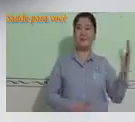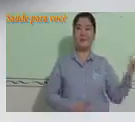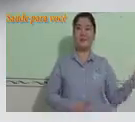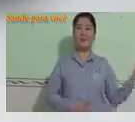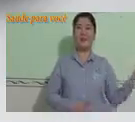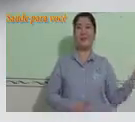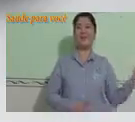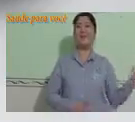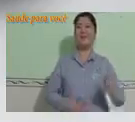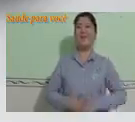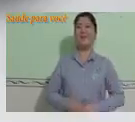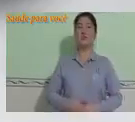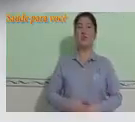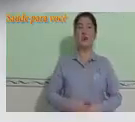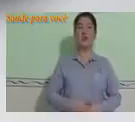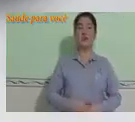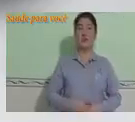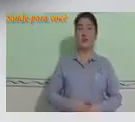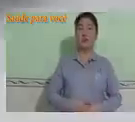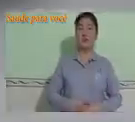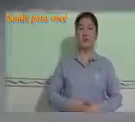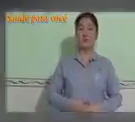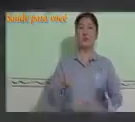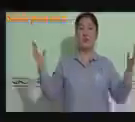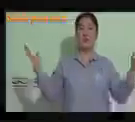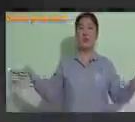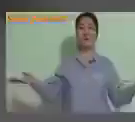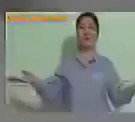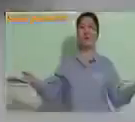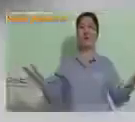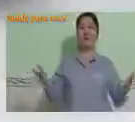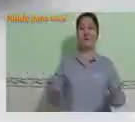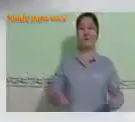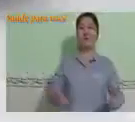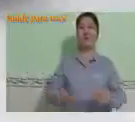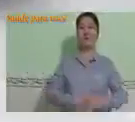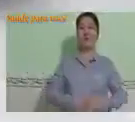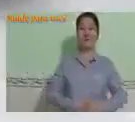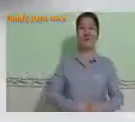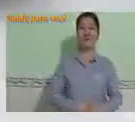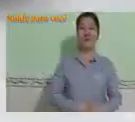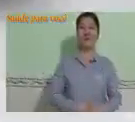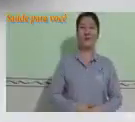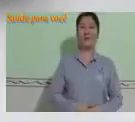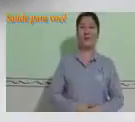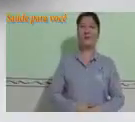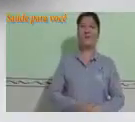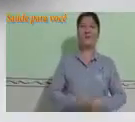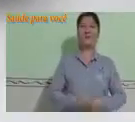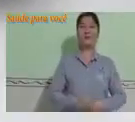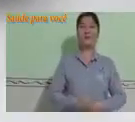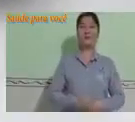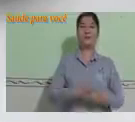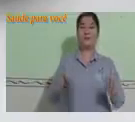libido e a fertilidade, além de promover o crescimento de pelos e tornar os ossos mais fortes, tendo benefícios em homens